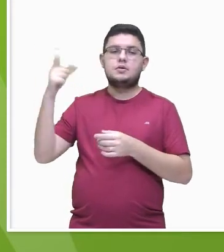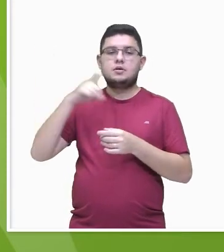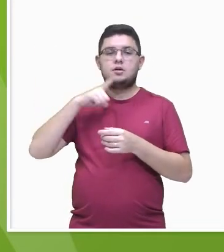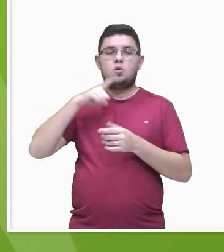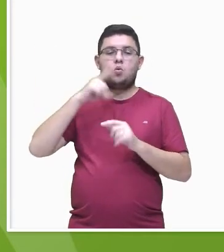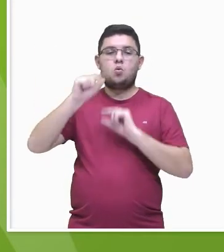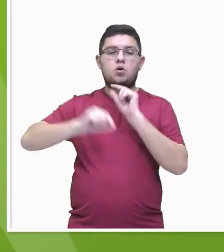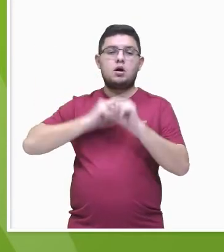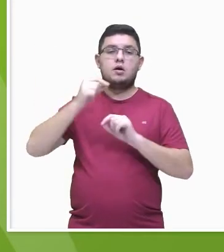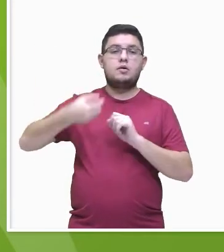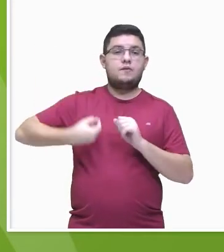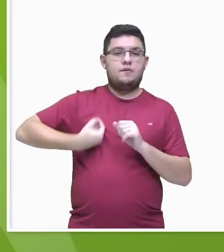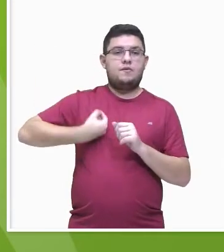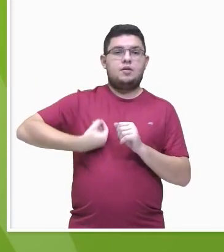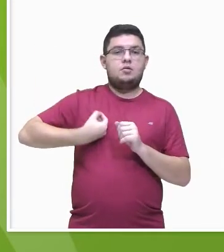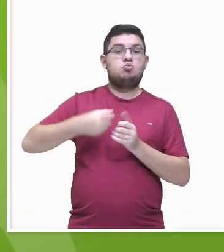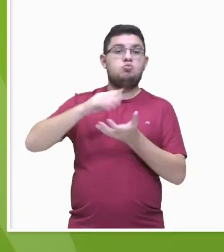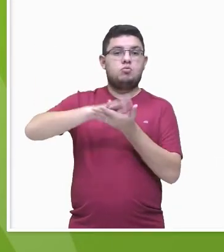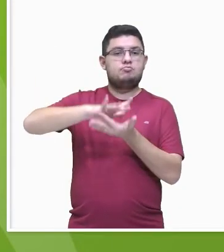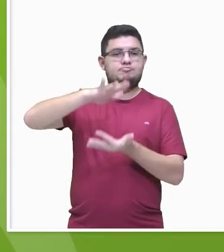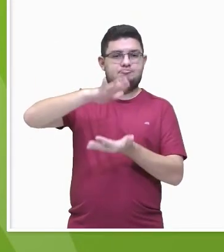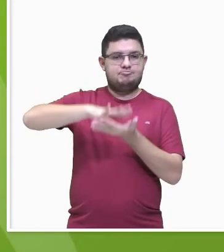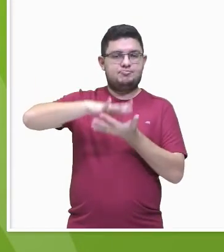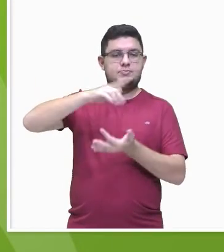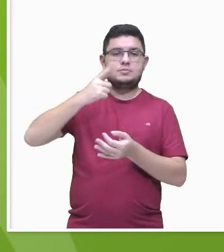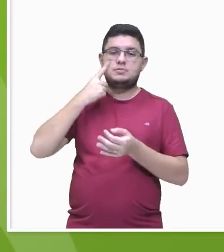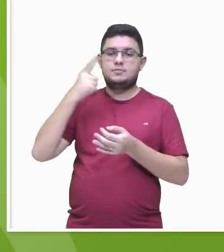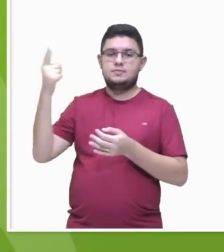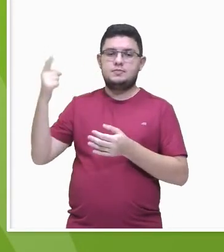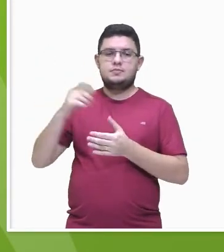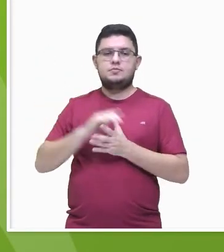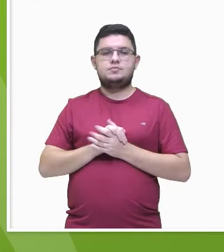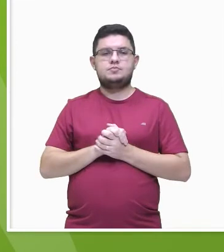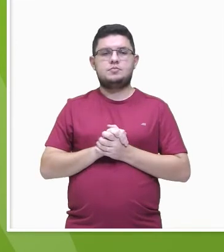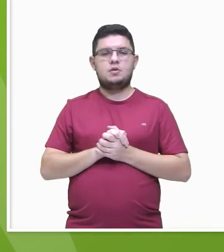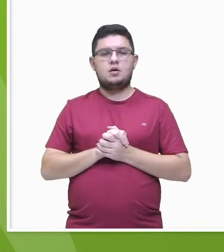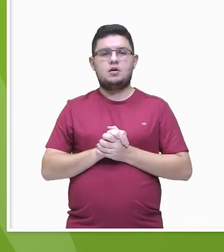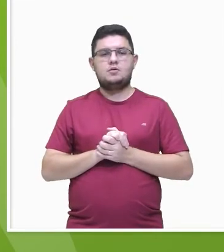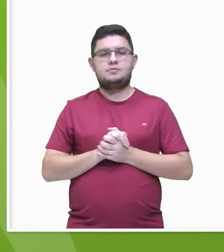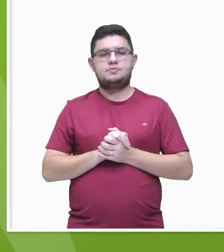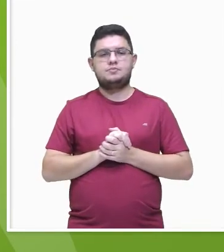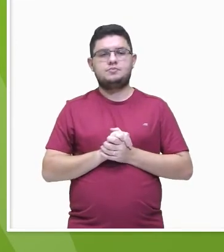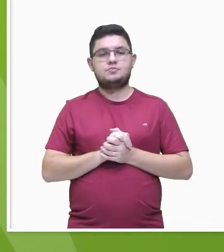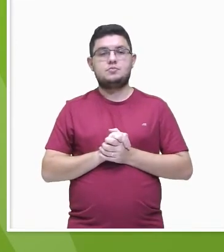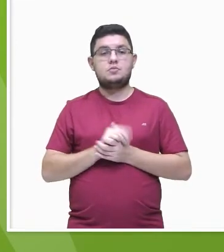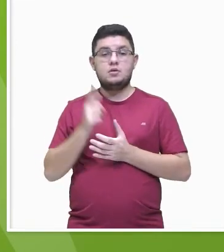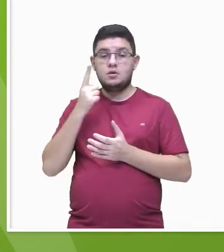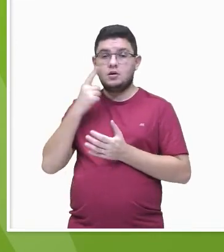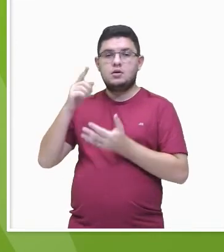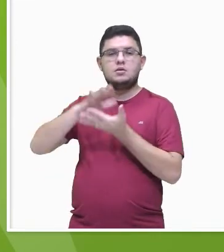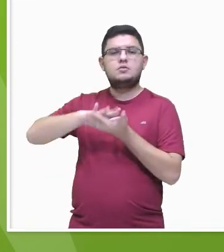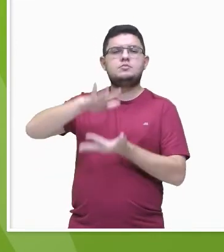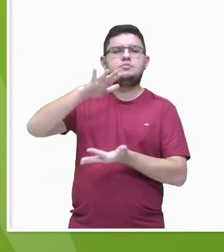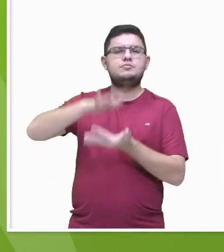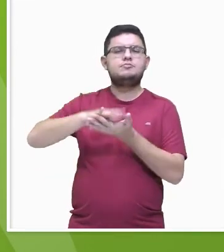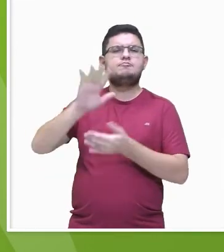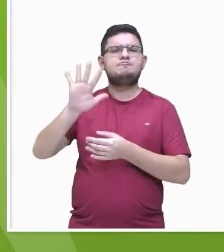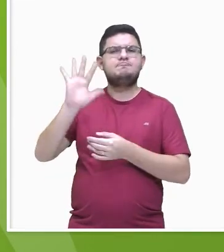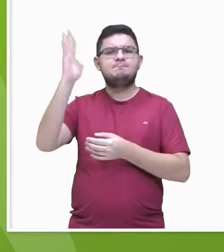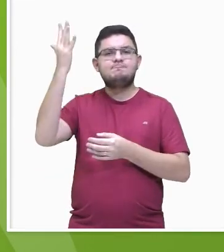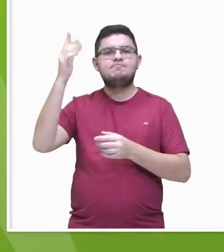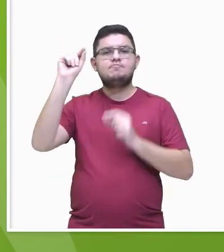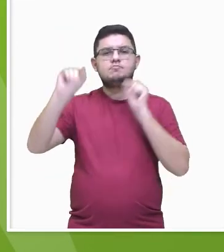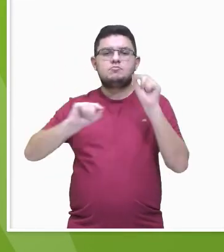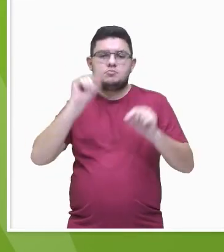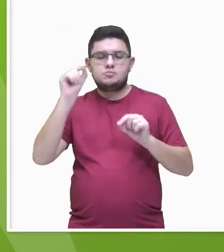reprodução de uma estrela do mar. Olha aí, vocês estão observando aí as estrelas do mar, e aí o que vai acontecer? Nós temos